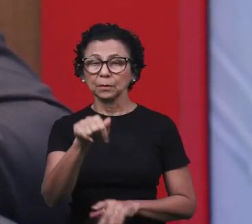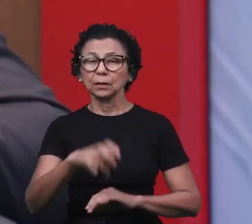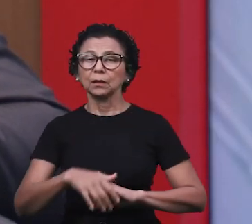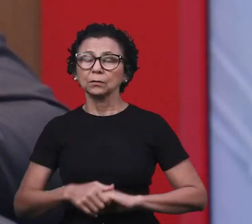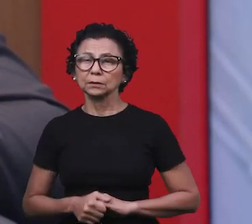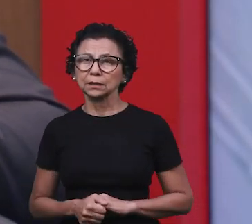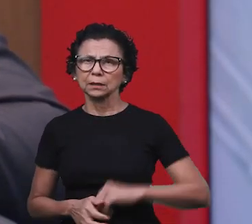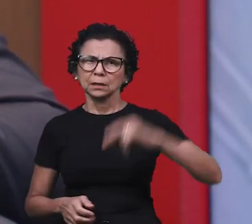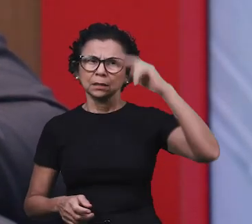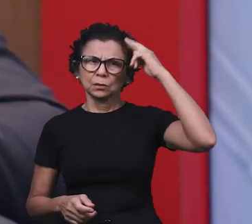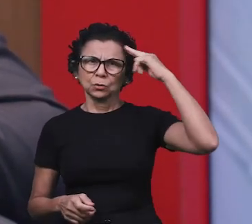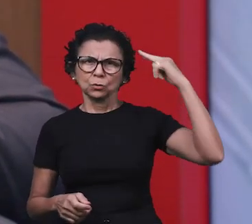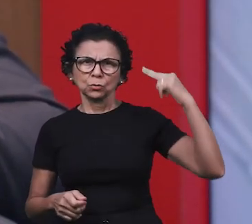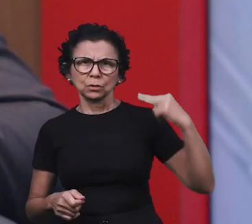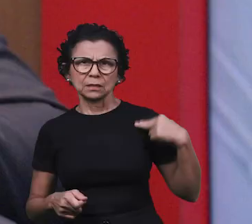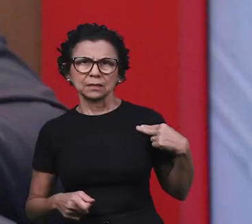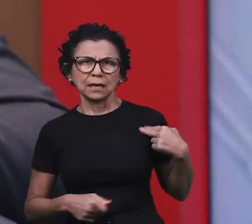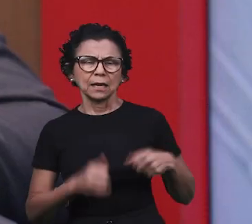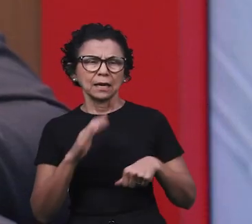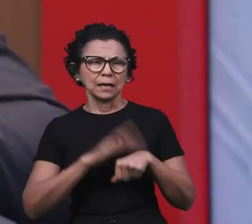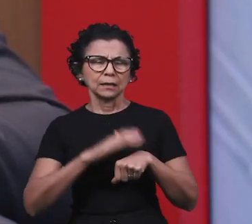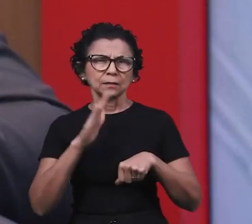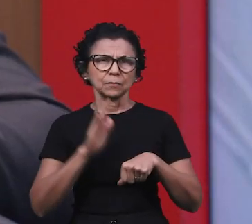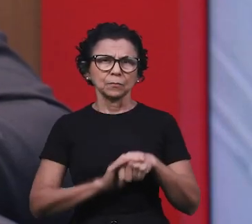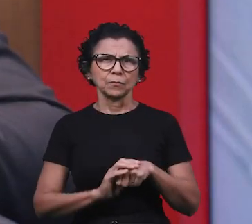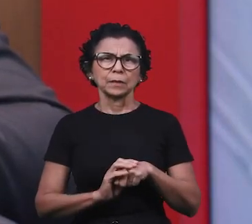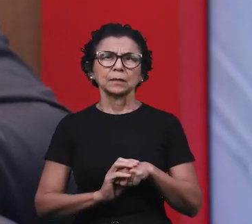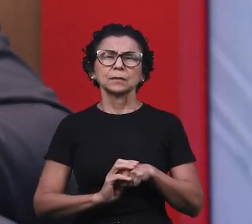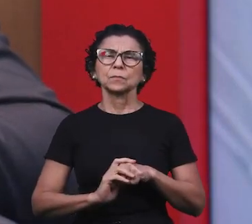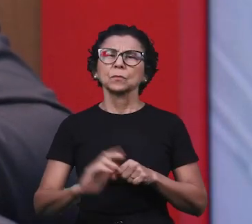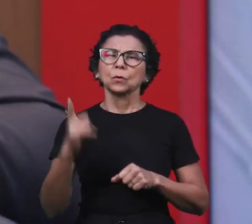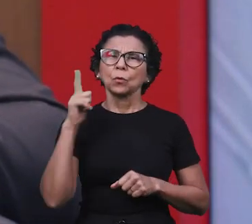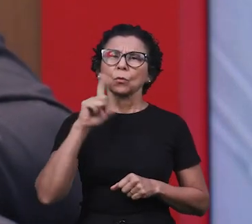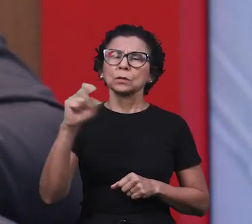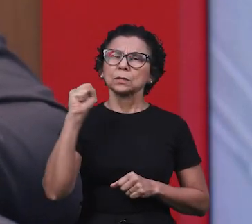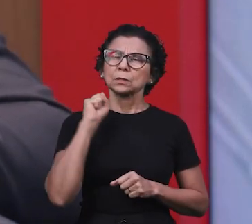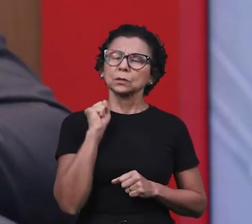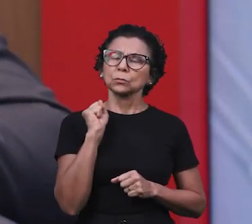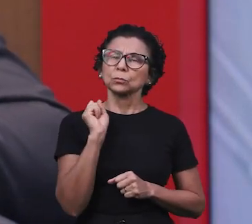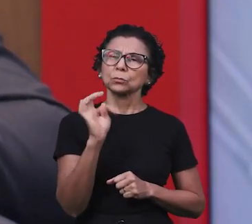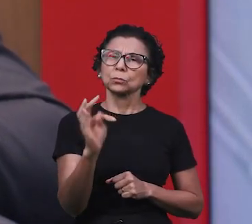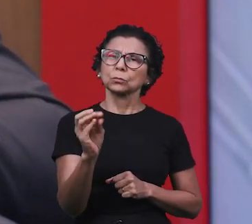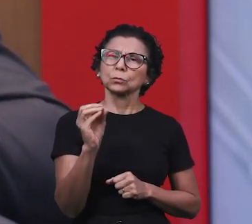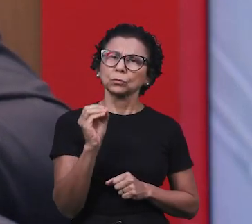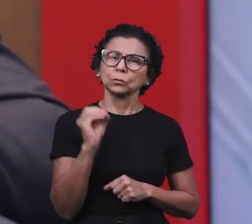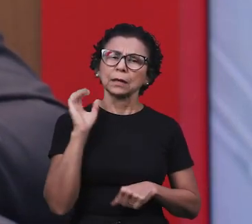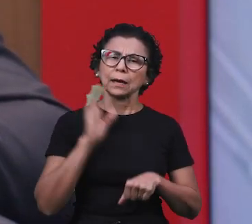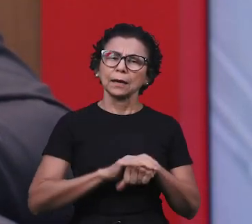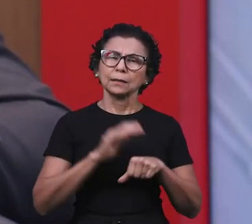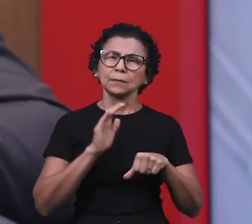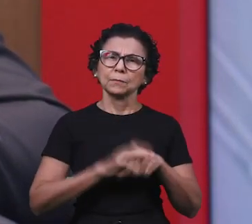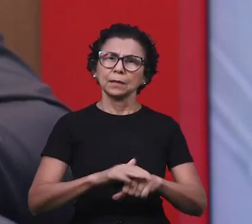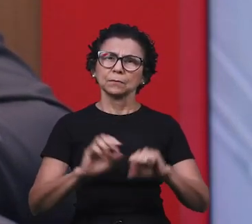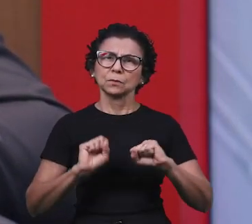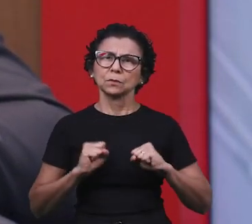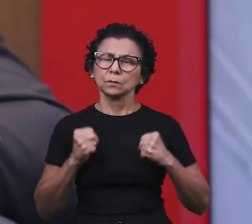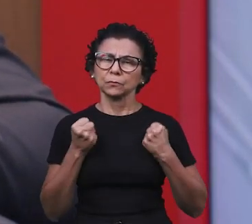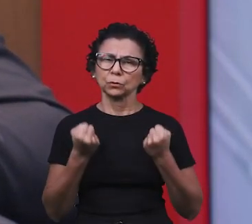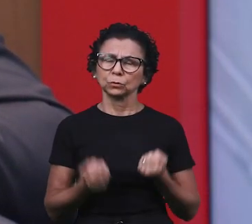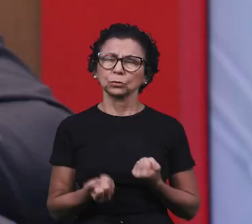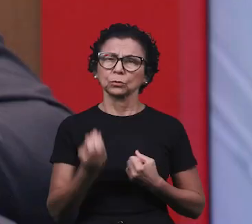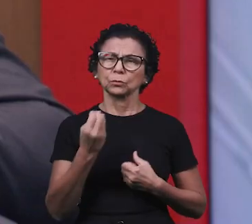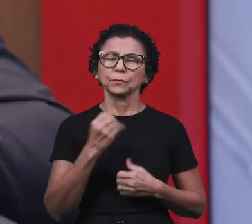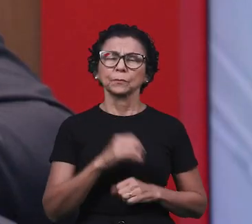já estava na posição que ele deveria estar pela conquista dele mesmo. Assim é Jesus. Jesus é